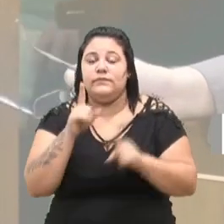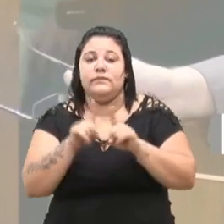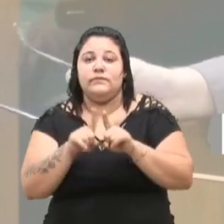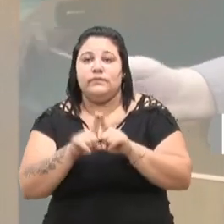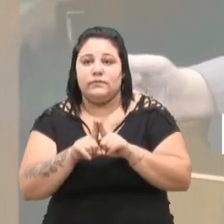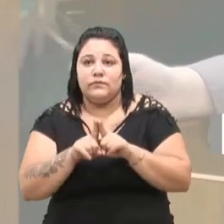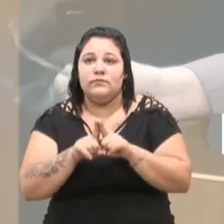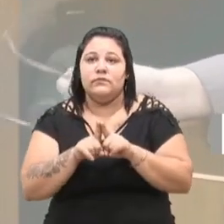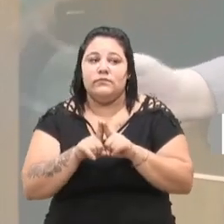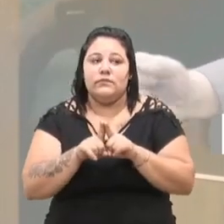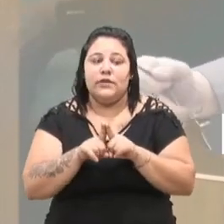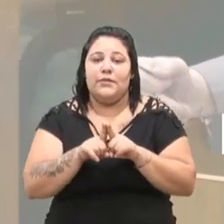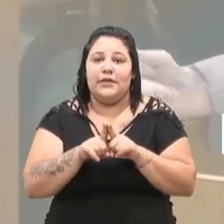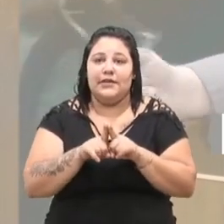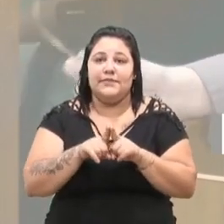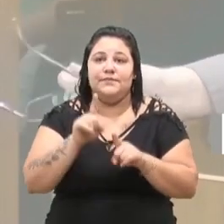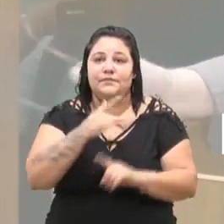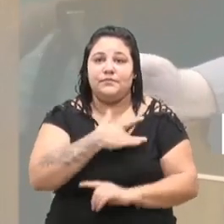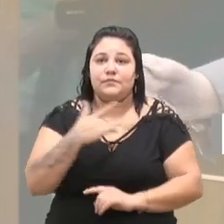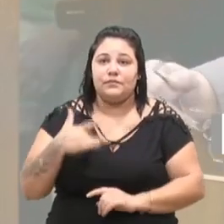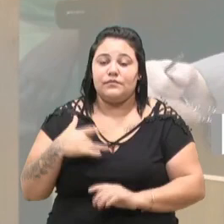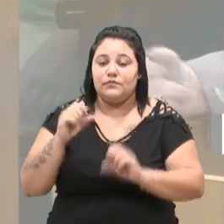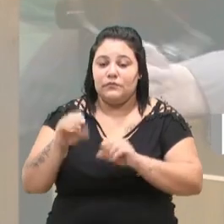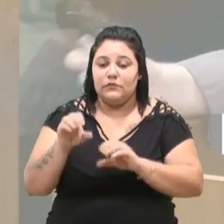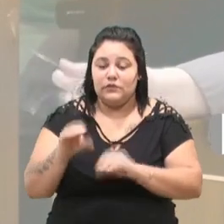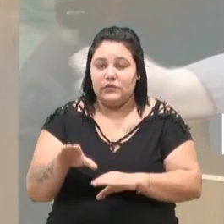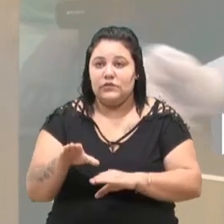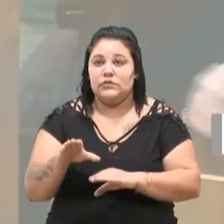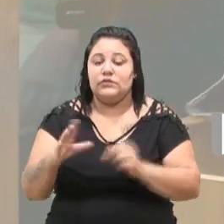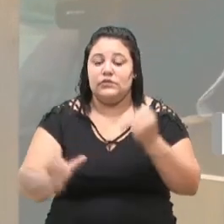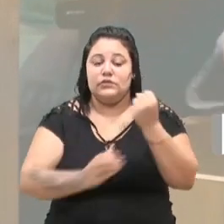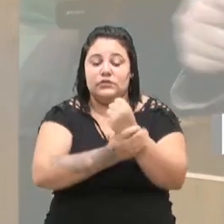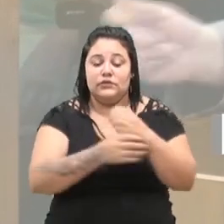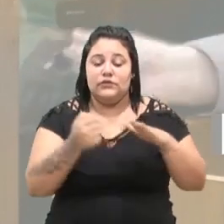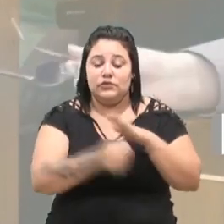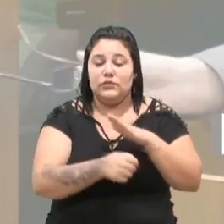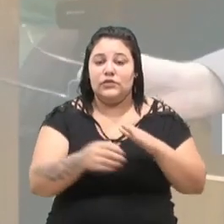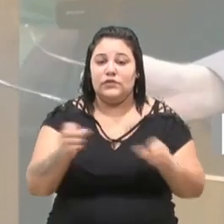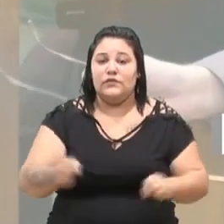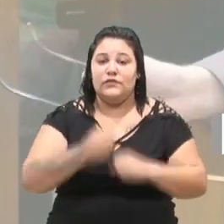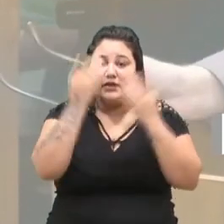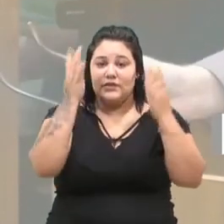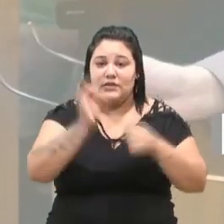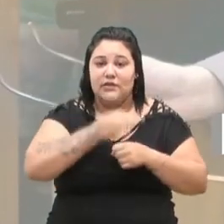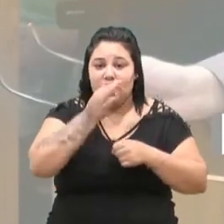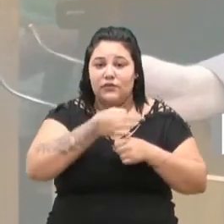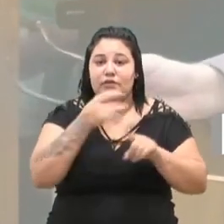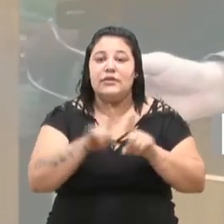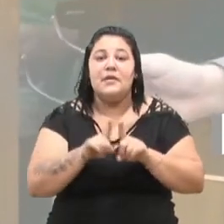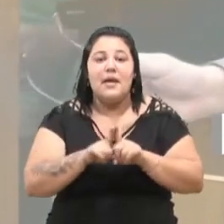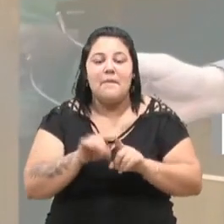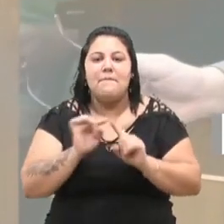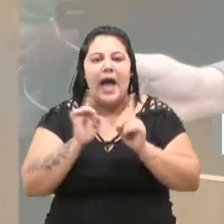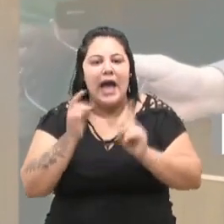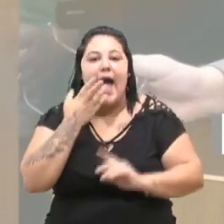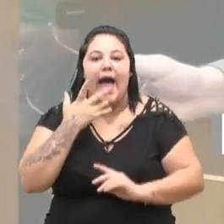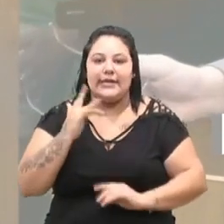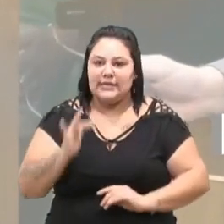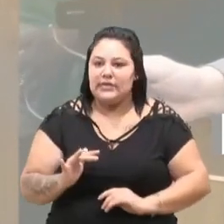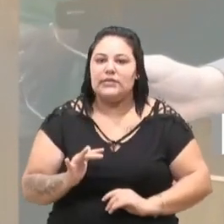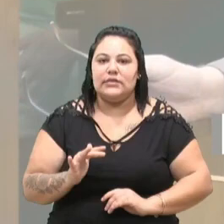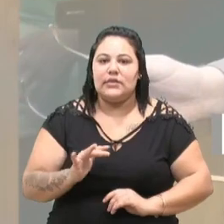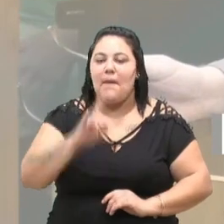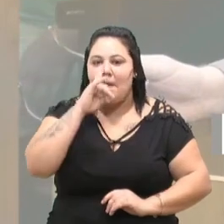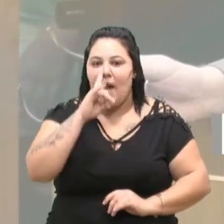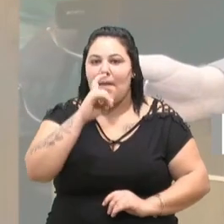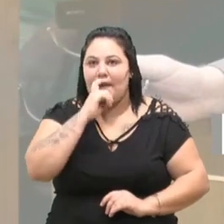Rafael? Várias frentes, saúde, educação, segurança, investimento, festa da uva, e a gente faz uma lista aqui, mas as crianças e os